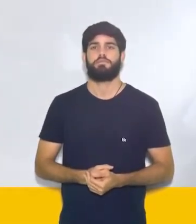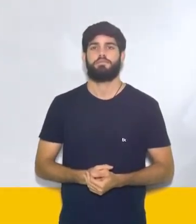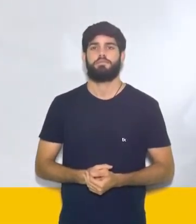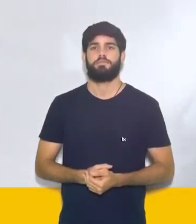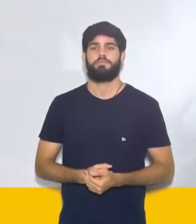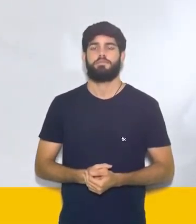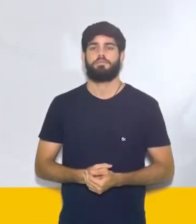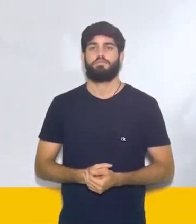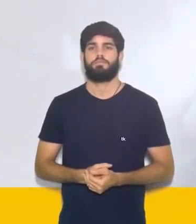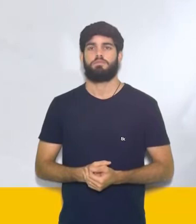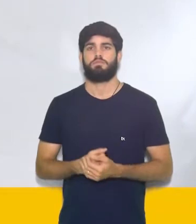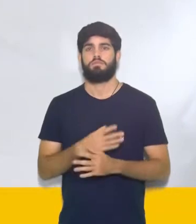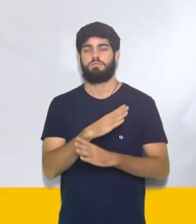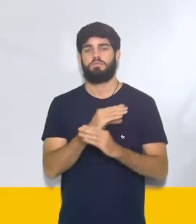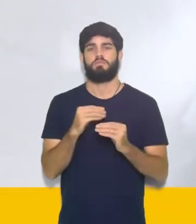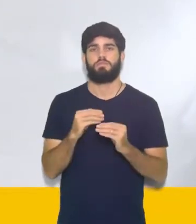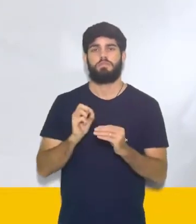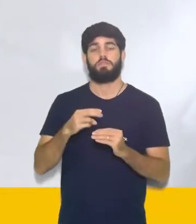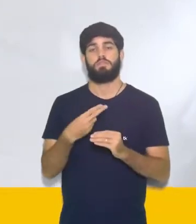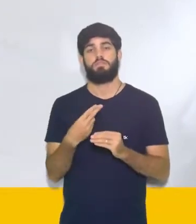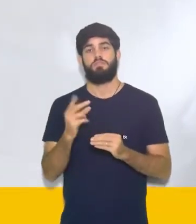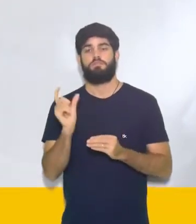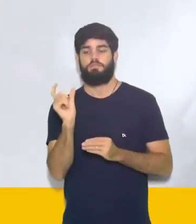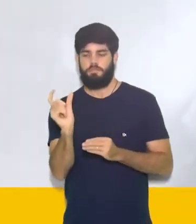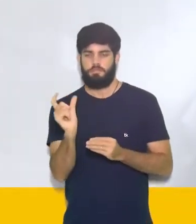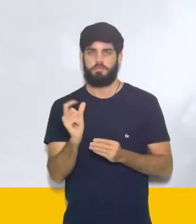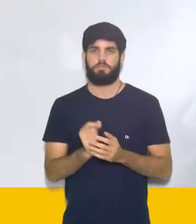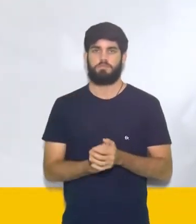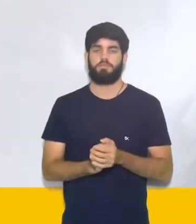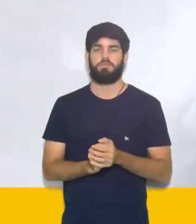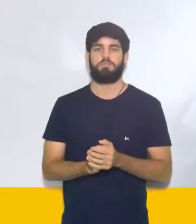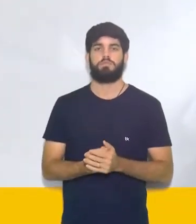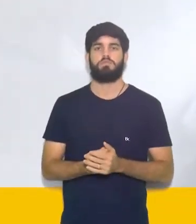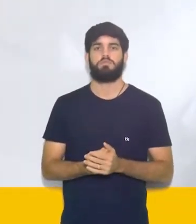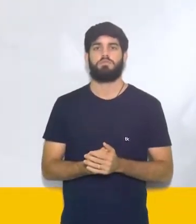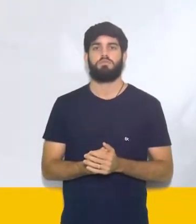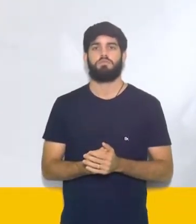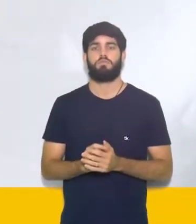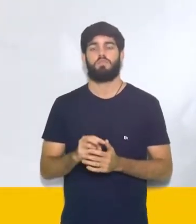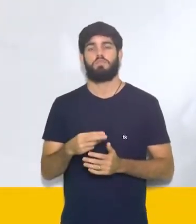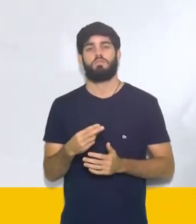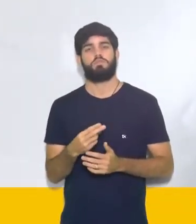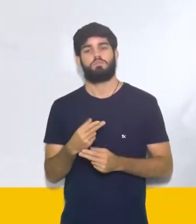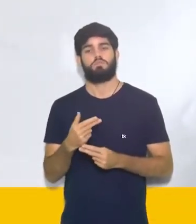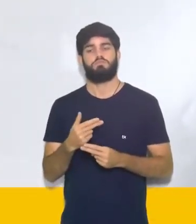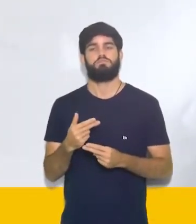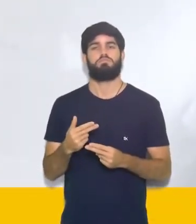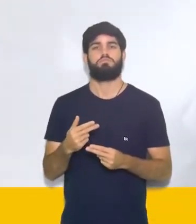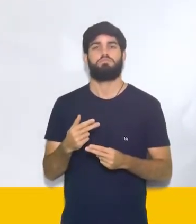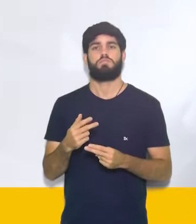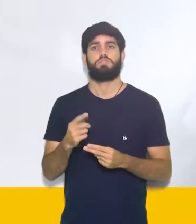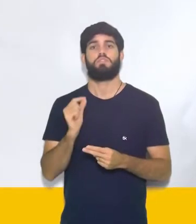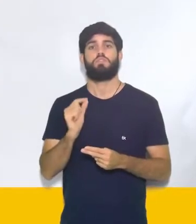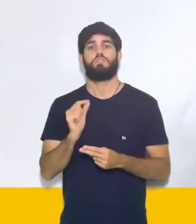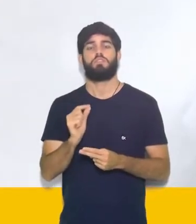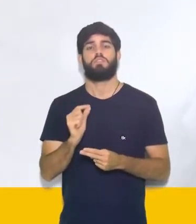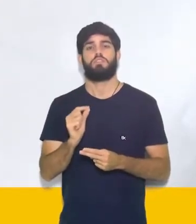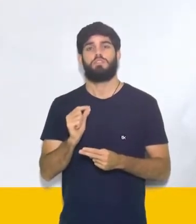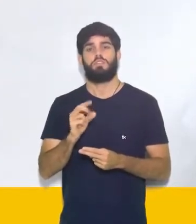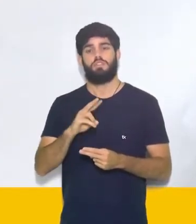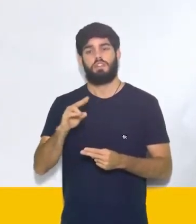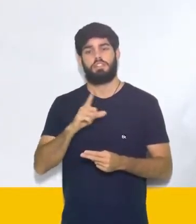Então, conjunção ou palavras, né? Ou palavras ou termos que